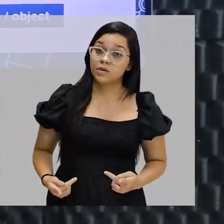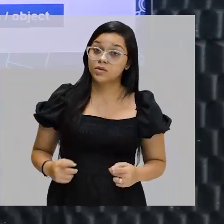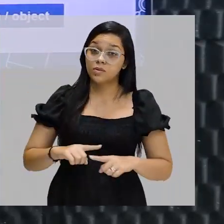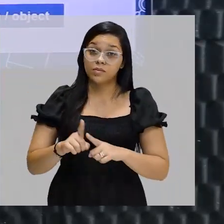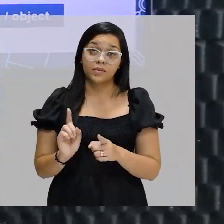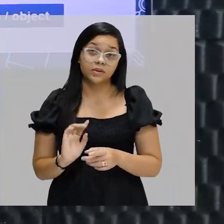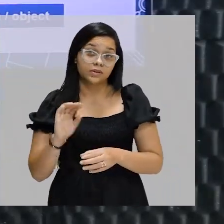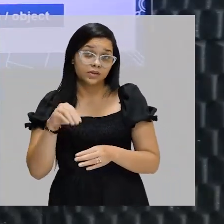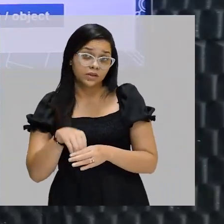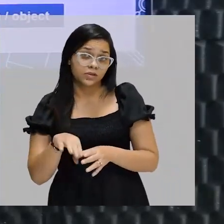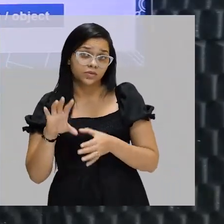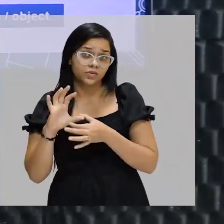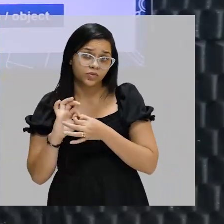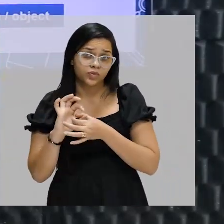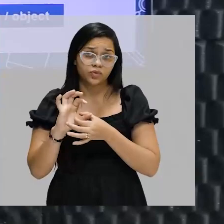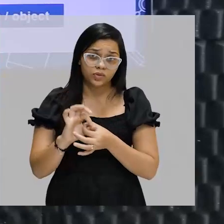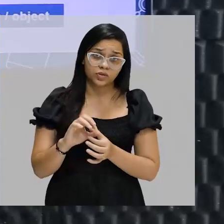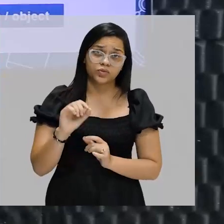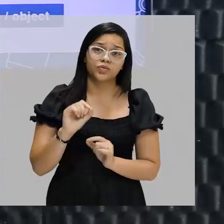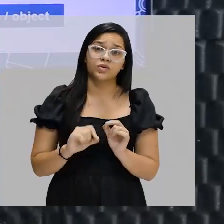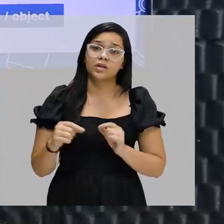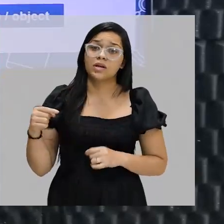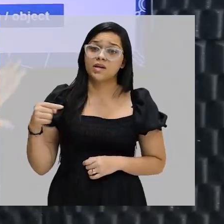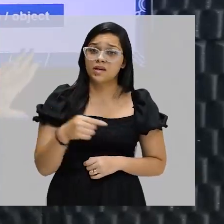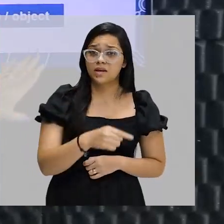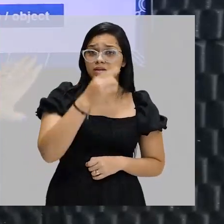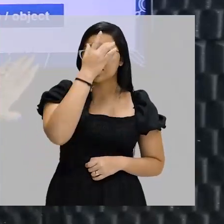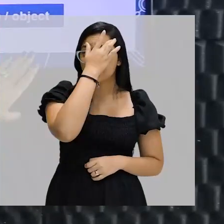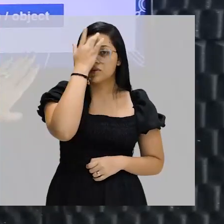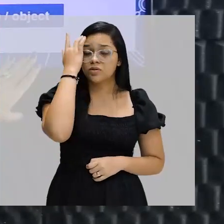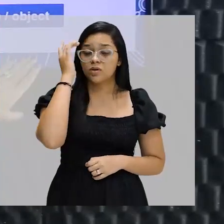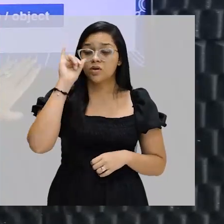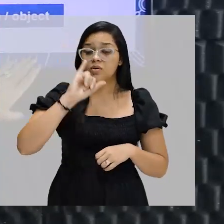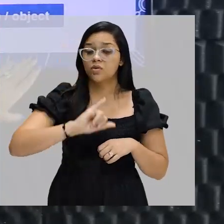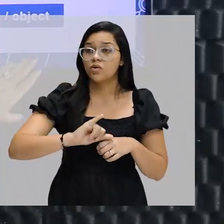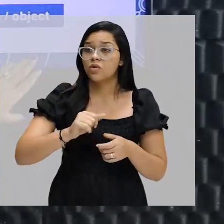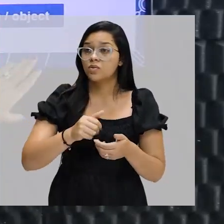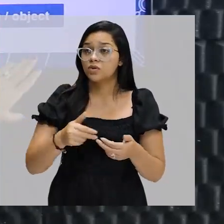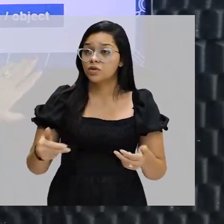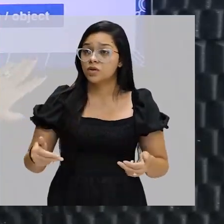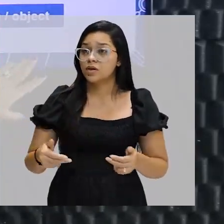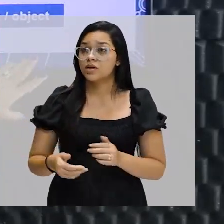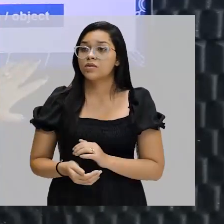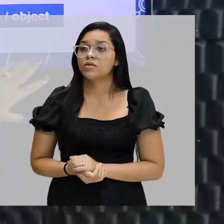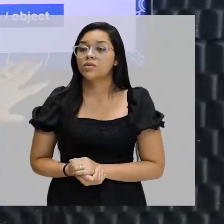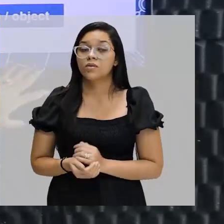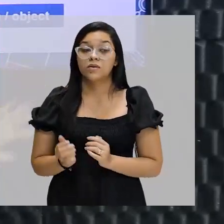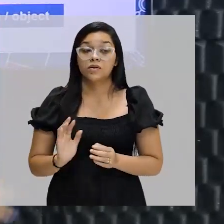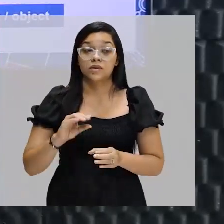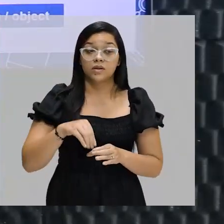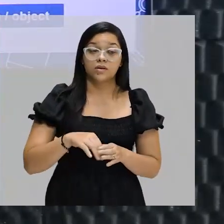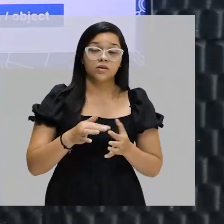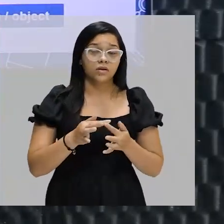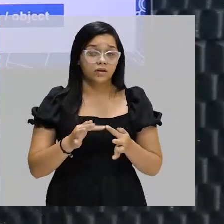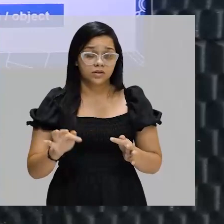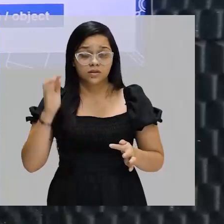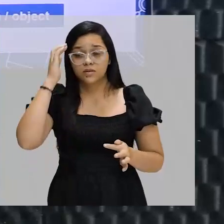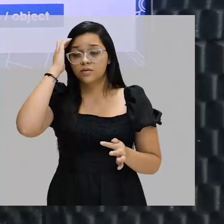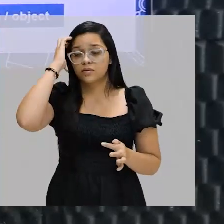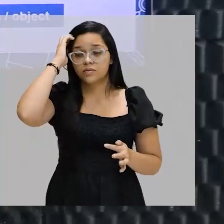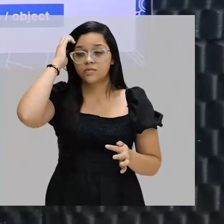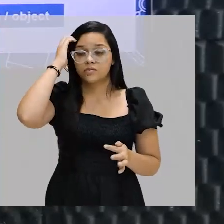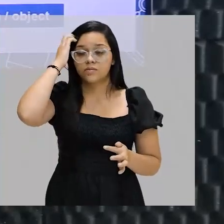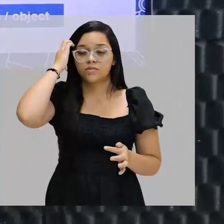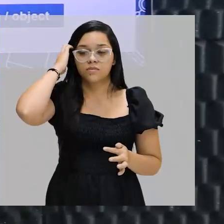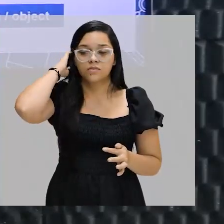que dentro de um contexto em que essa pessoa é um objeto, tá? Dentro da oração, ela